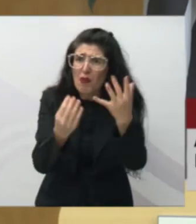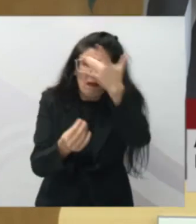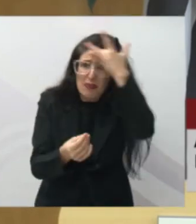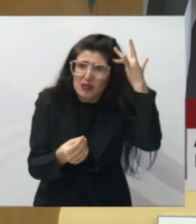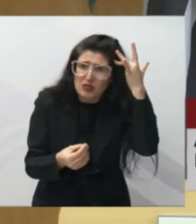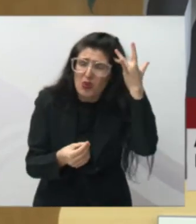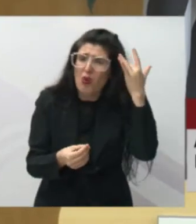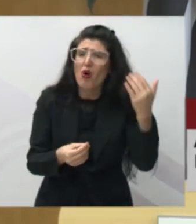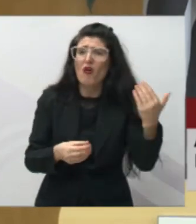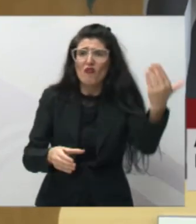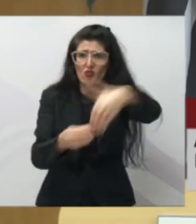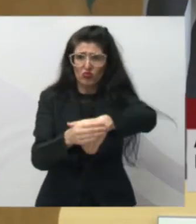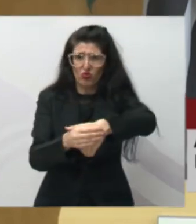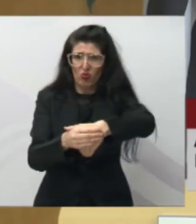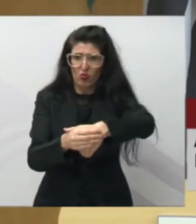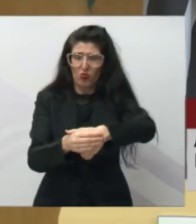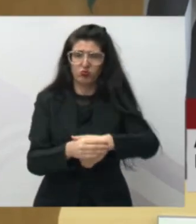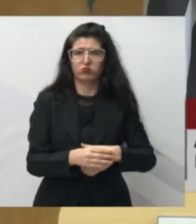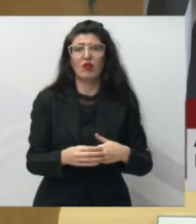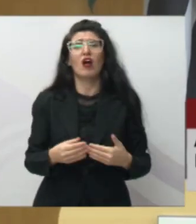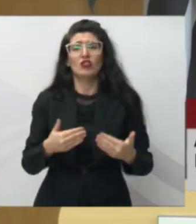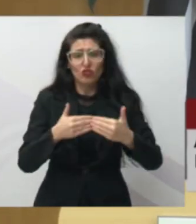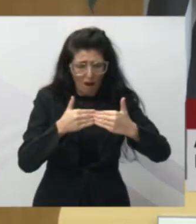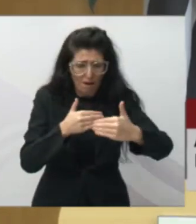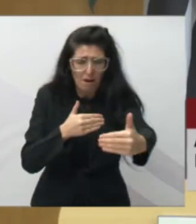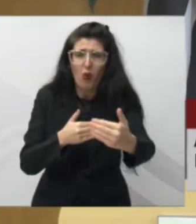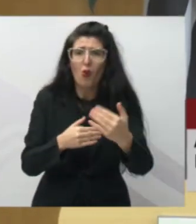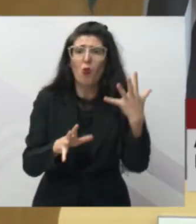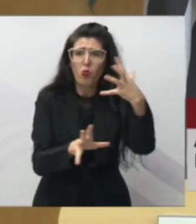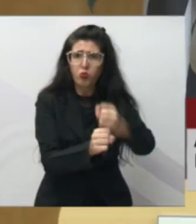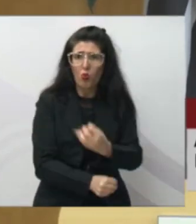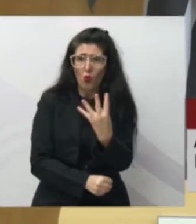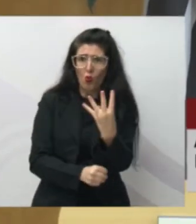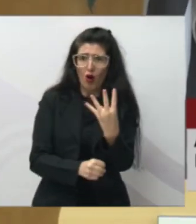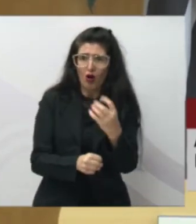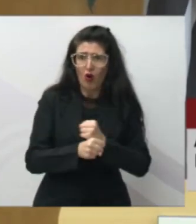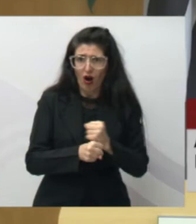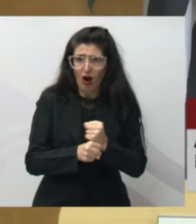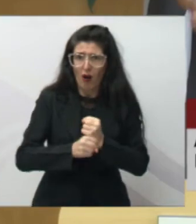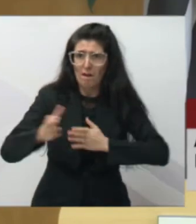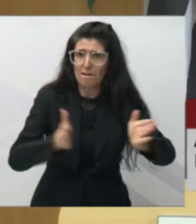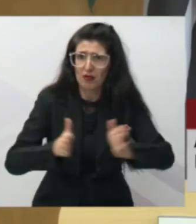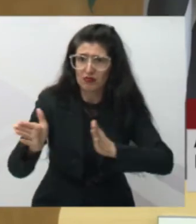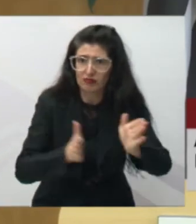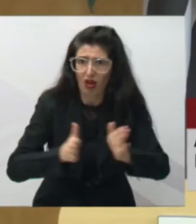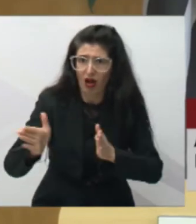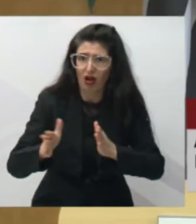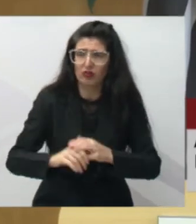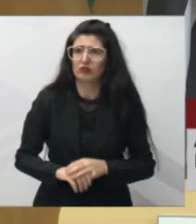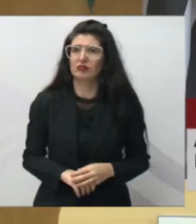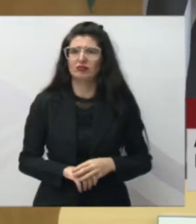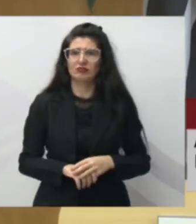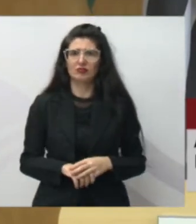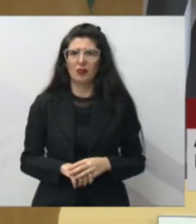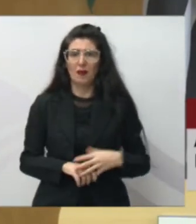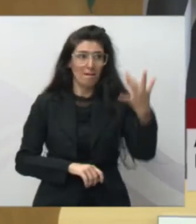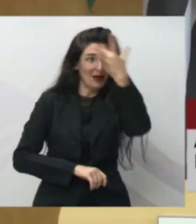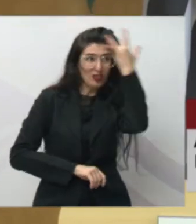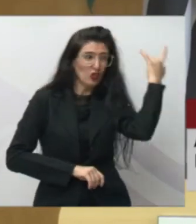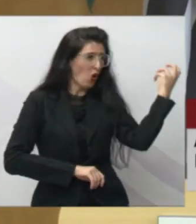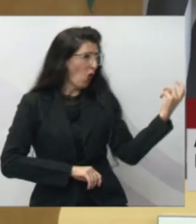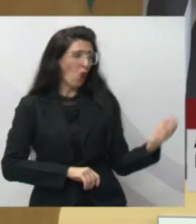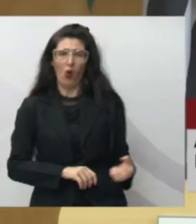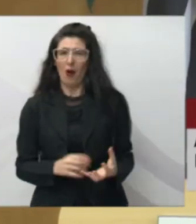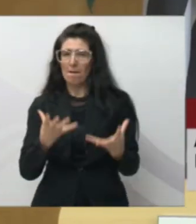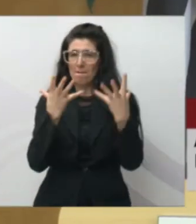4º ano de mandato. Eu acho que quando a gente chega aqui, ninguém sabe de tudo. E a